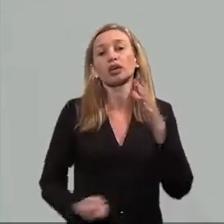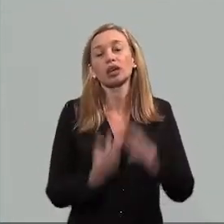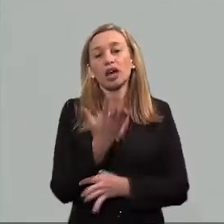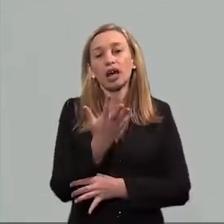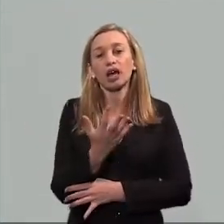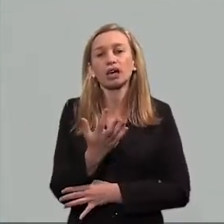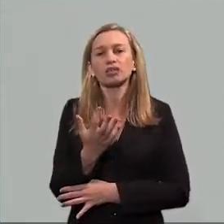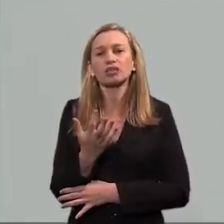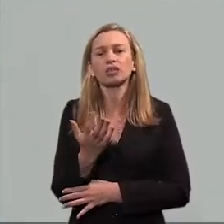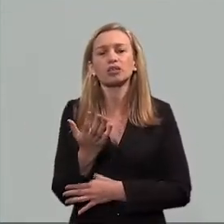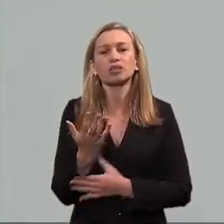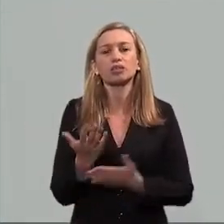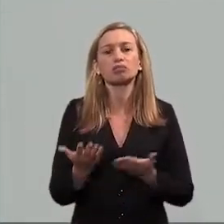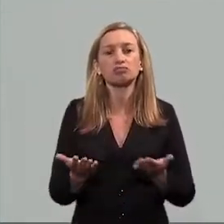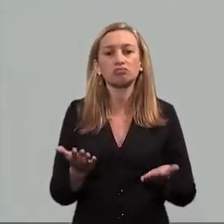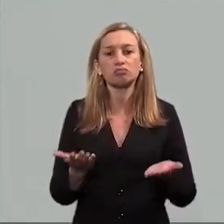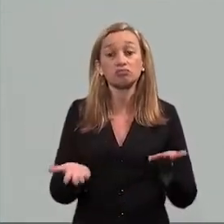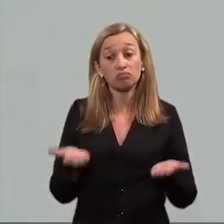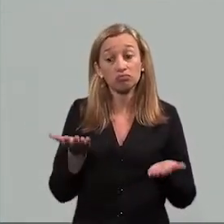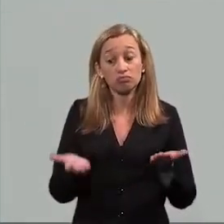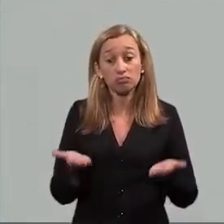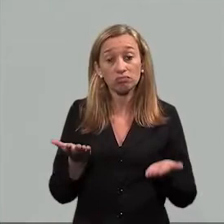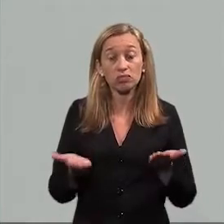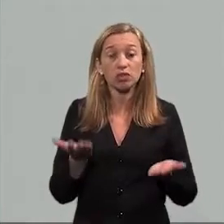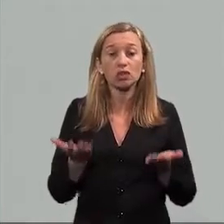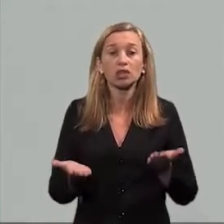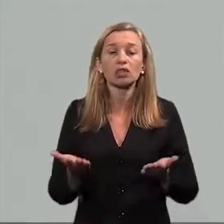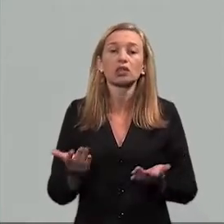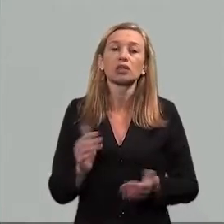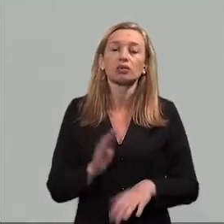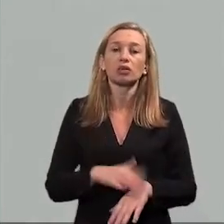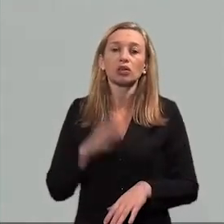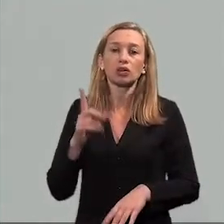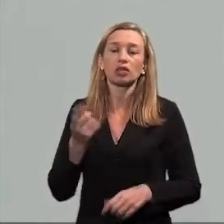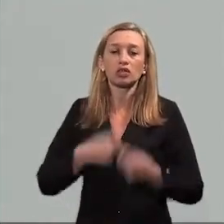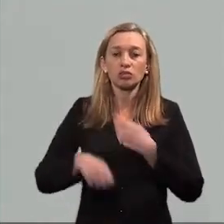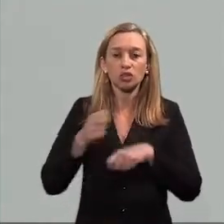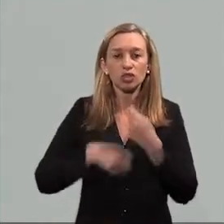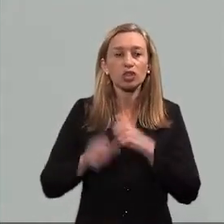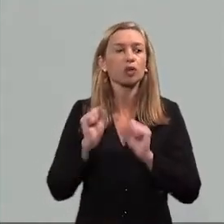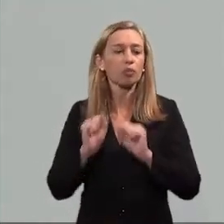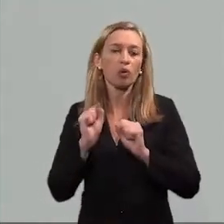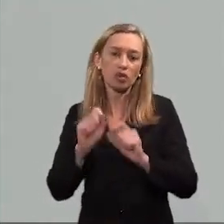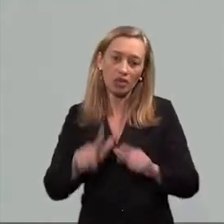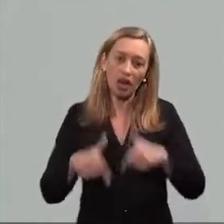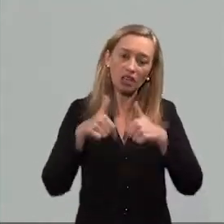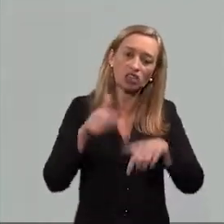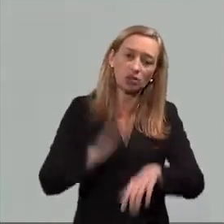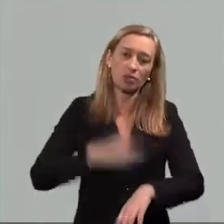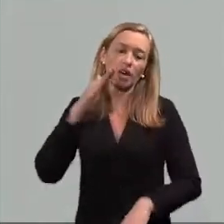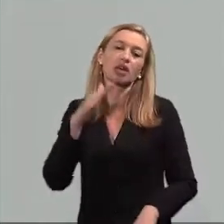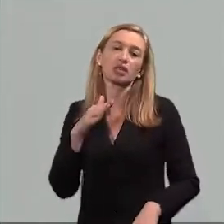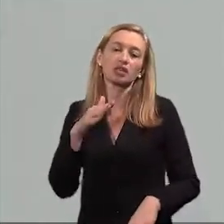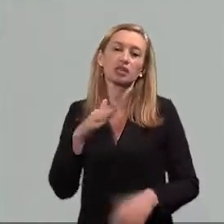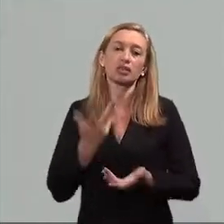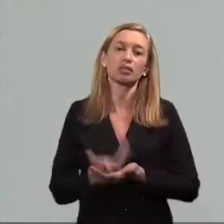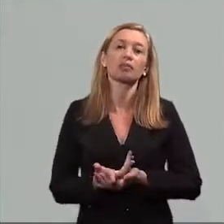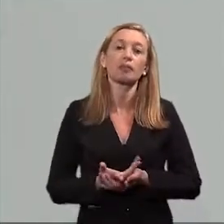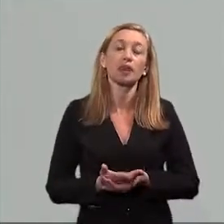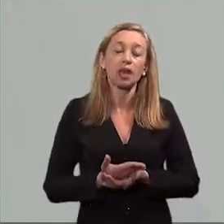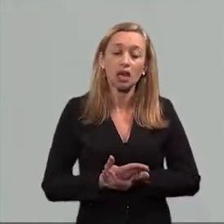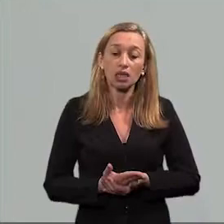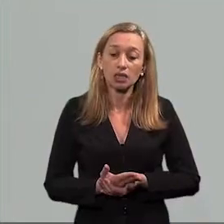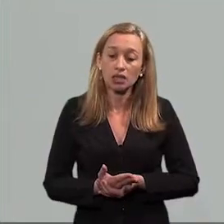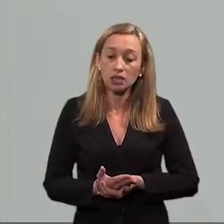já é criado com uma flexibilidade maior de gestão dos seus recursos para que ele possa operar mais nesse